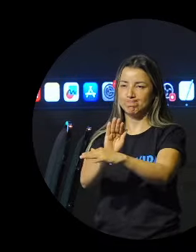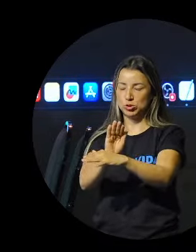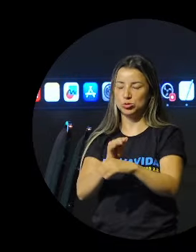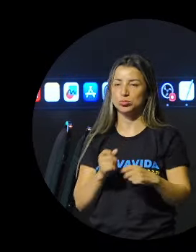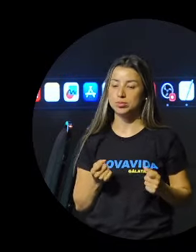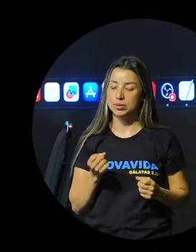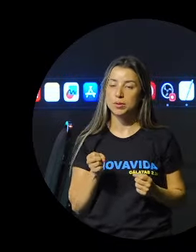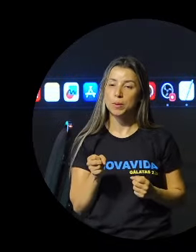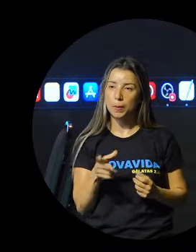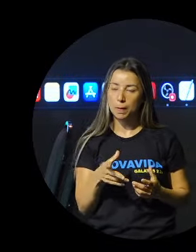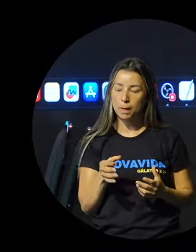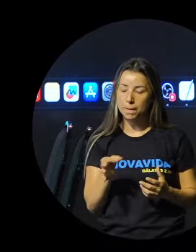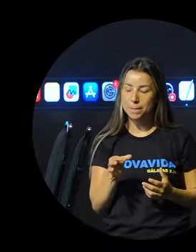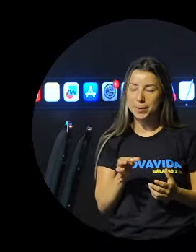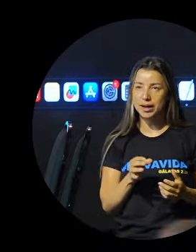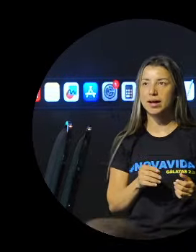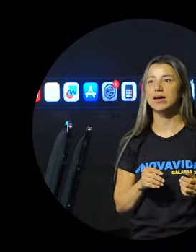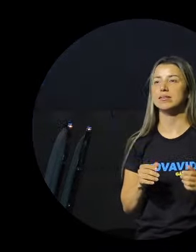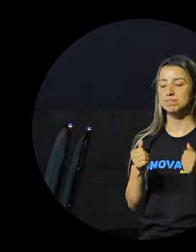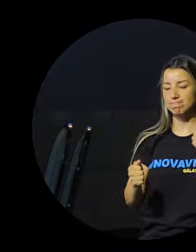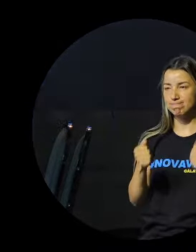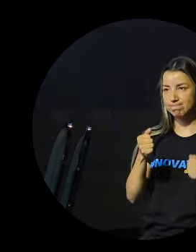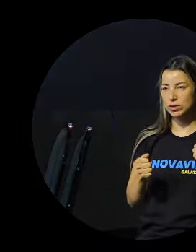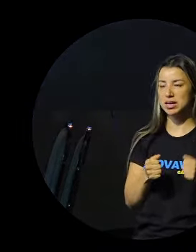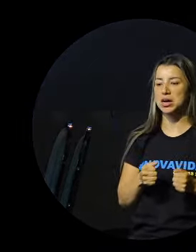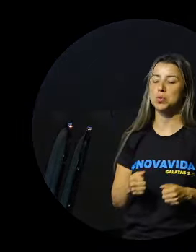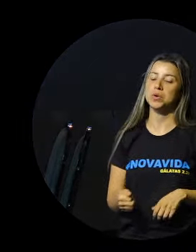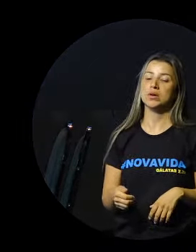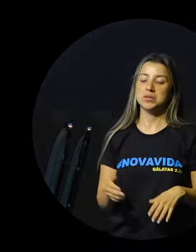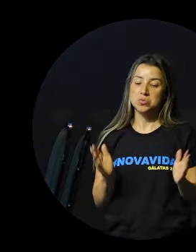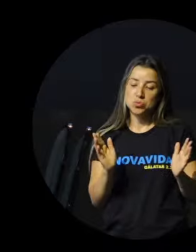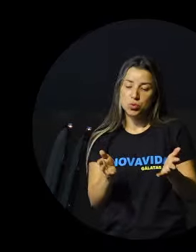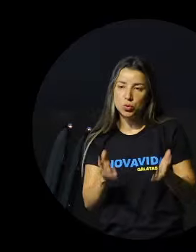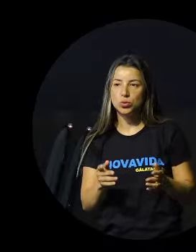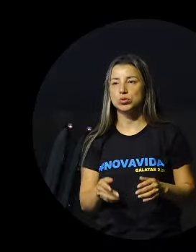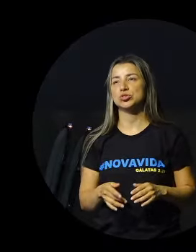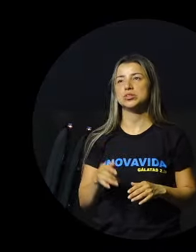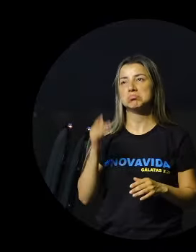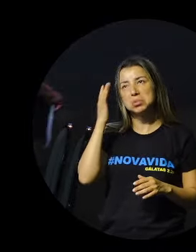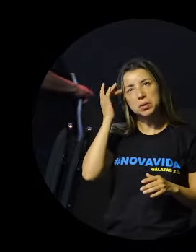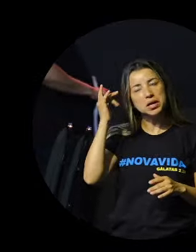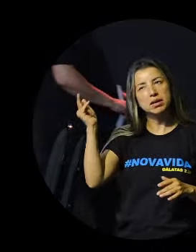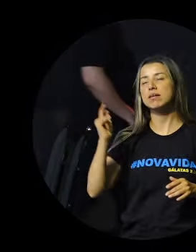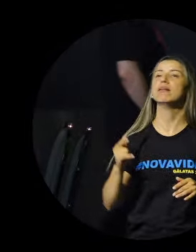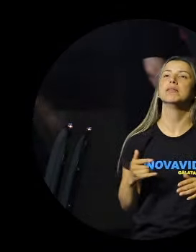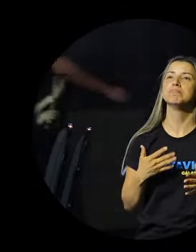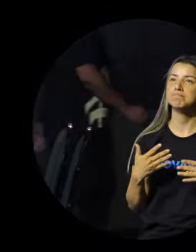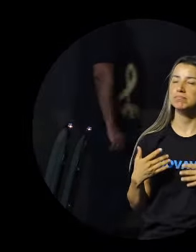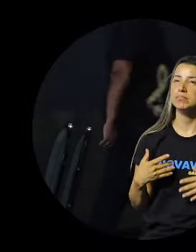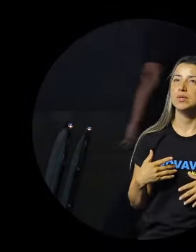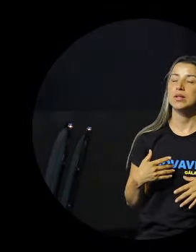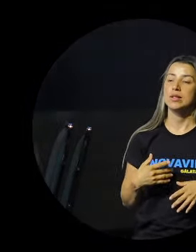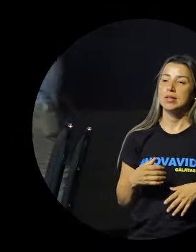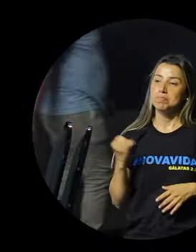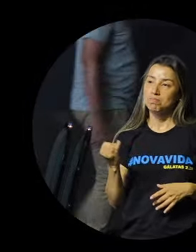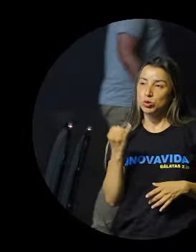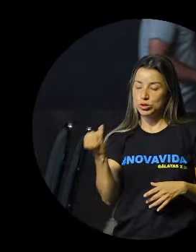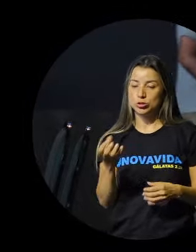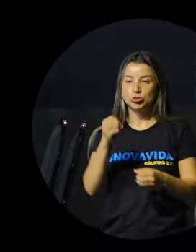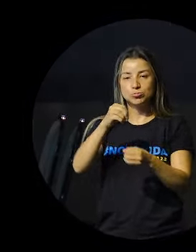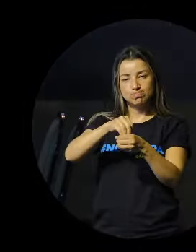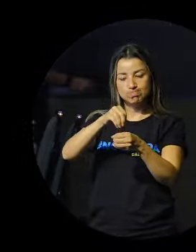Amém. Você pode ofertar hoje, pode ofertar amanhã, pode ofertar durante a semana. Nós estamos em campanha para comprar um carro para a Vila Minha